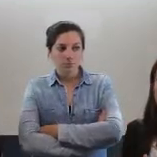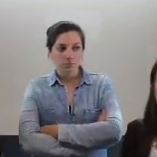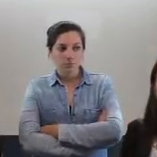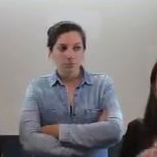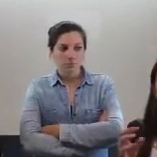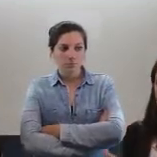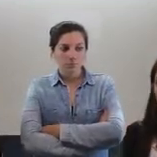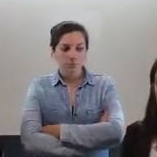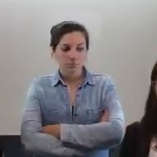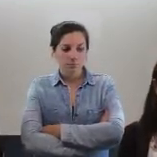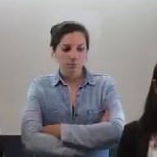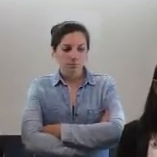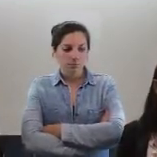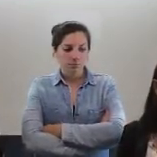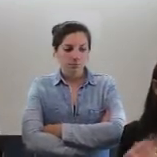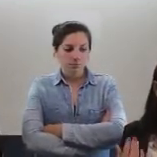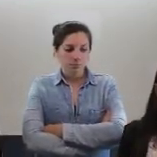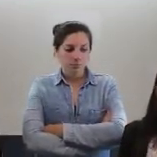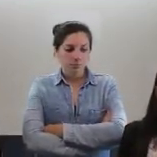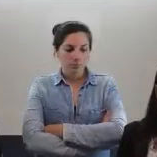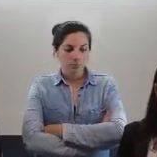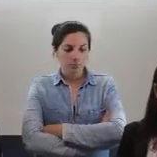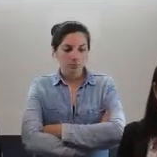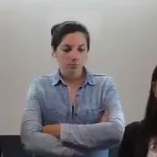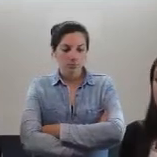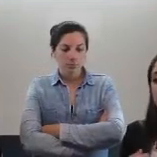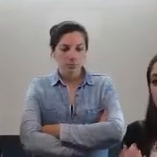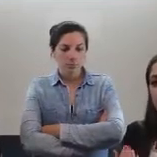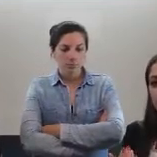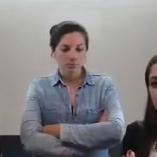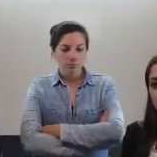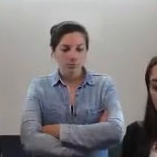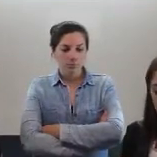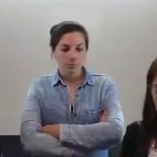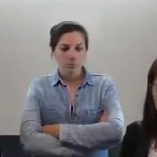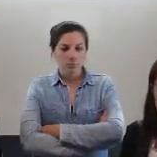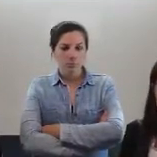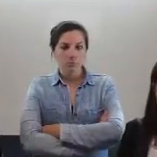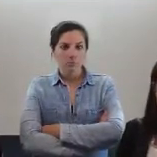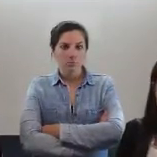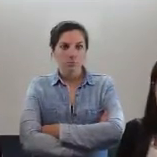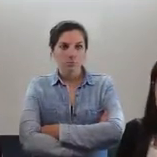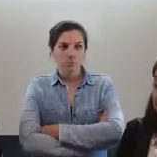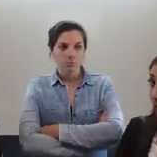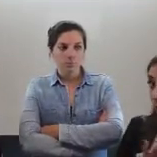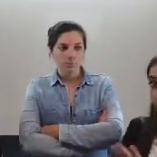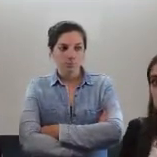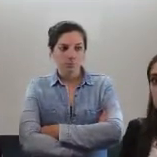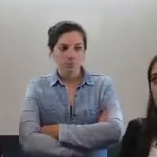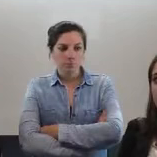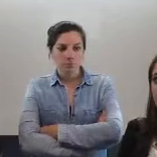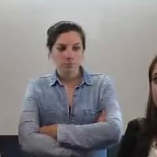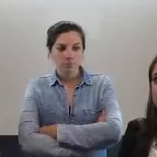termo em inglês puxa muita coisa. Então, a terceira função do OR é de misturar os idiomas, que serve para